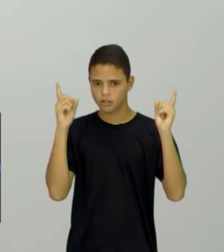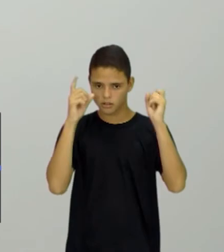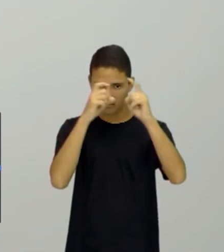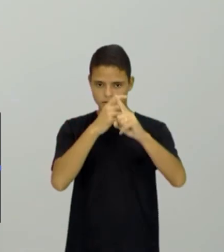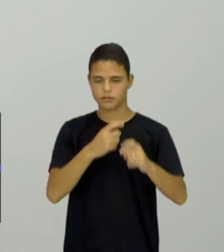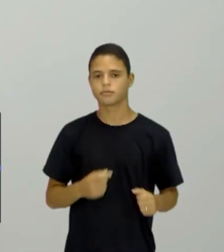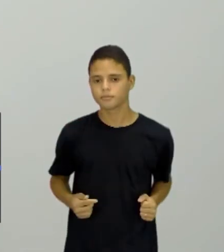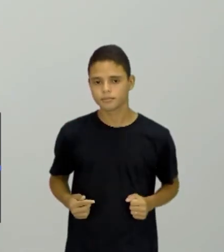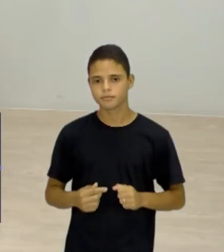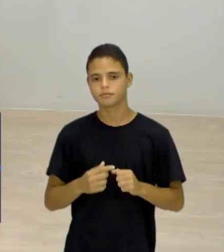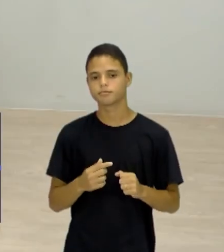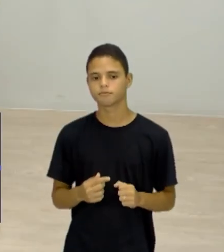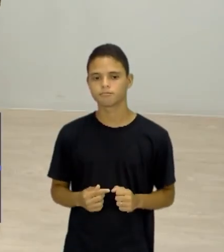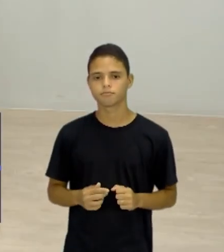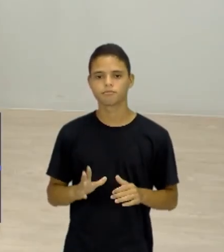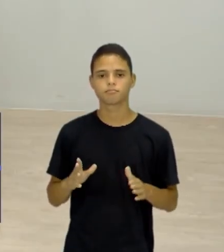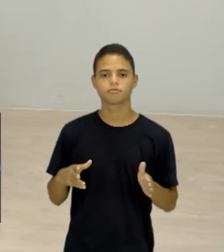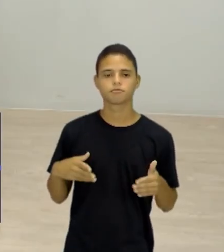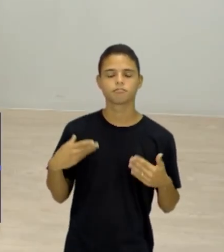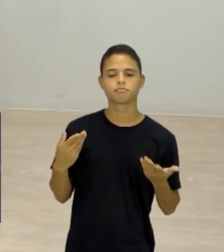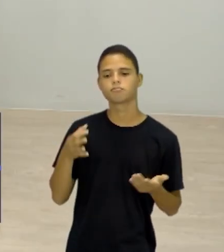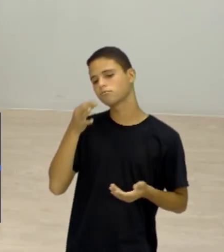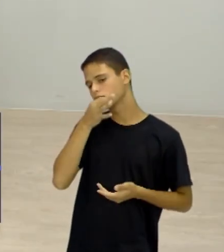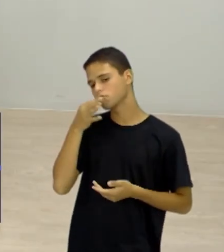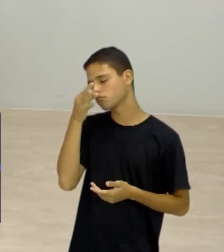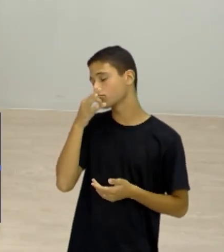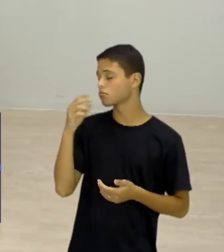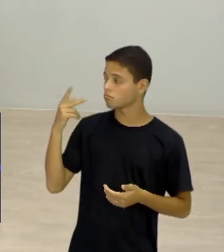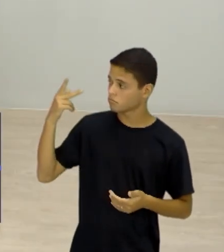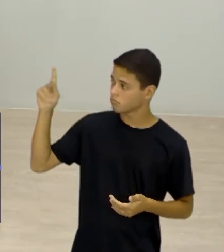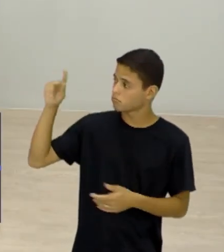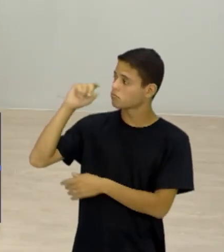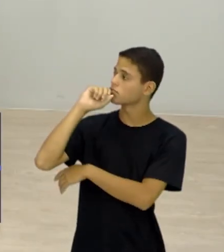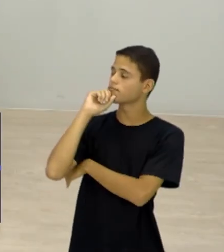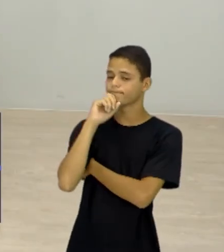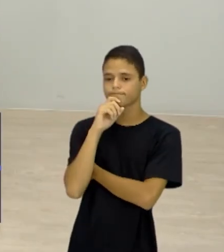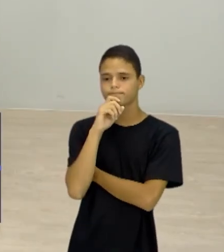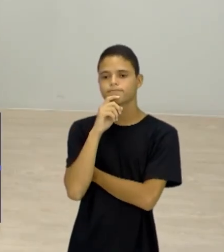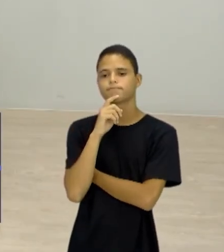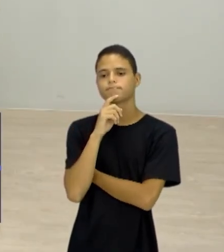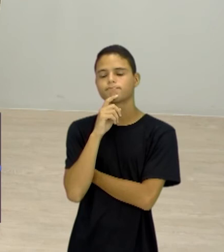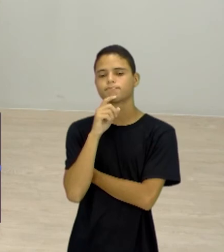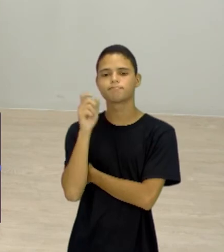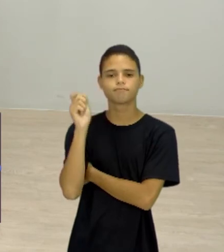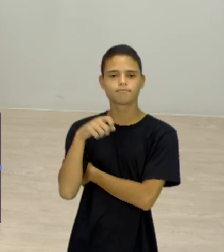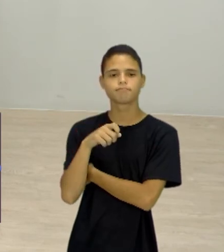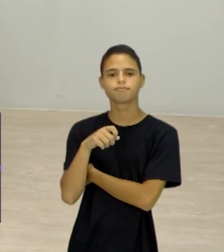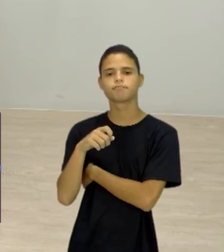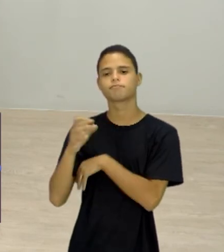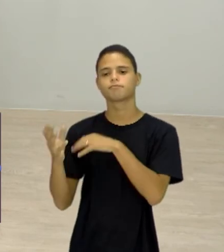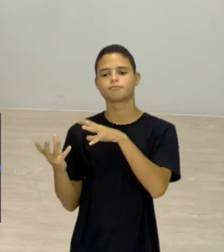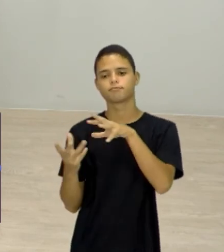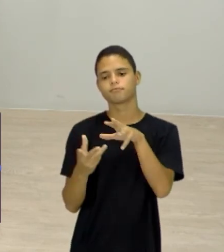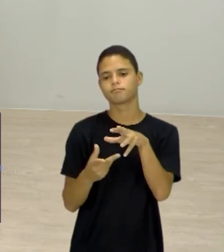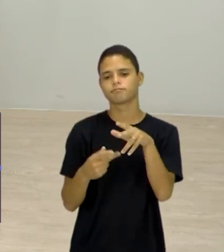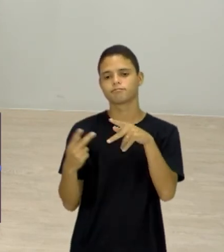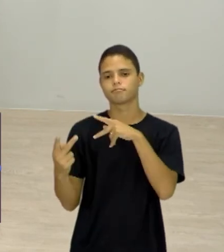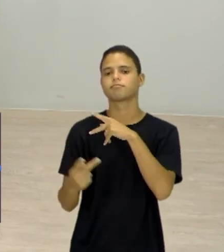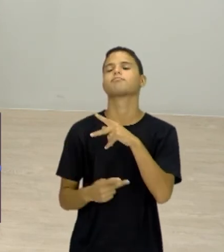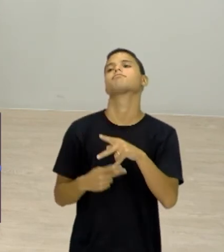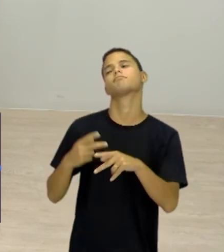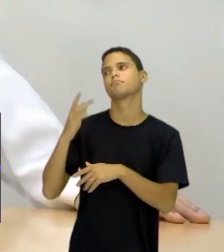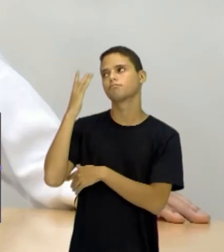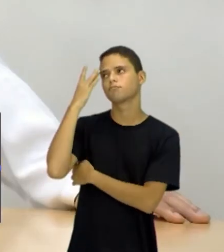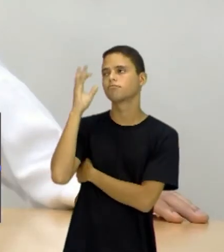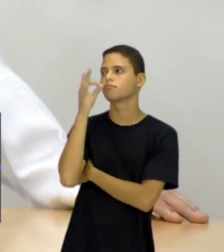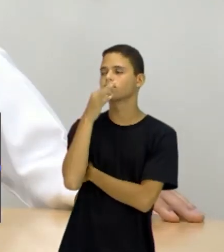Joel, Sim. qual argumento que você acha que é convincente de que a Terra é esférica, cara?